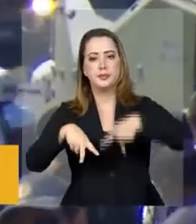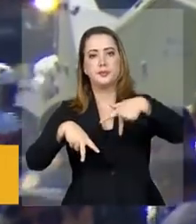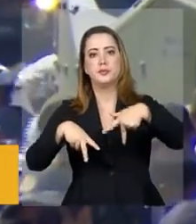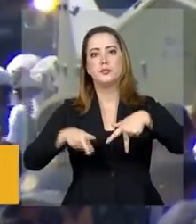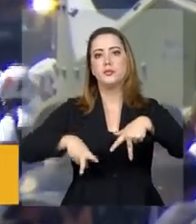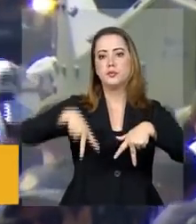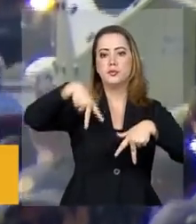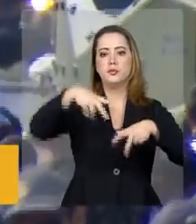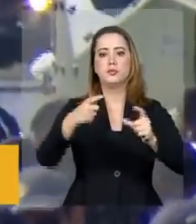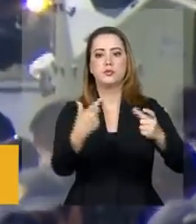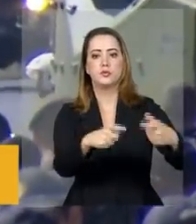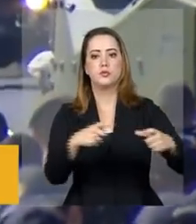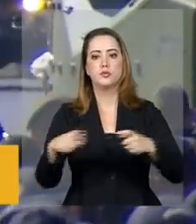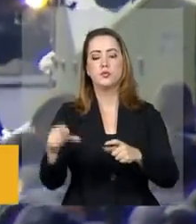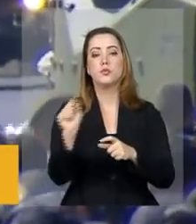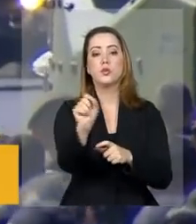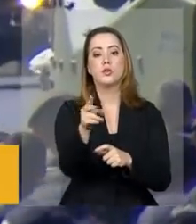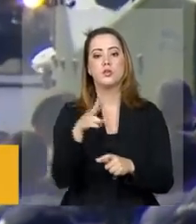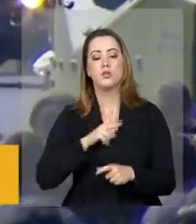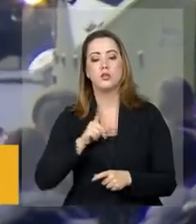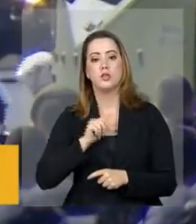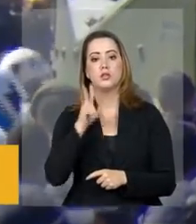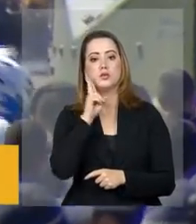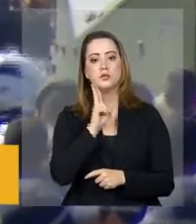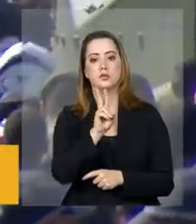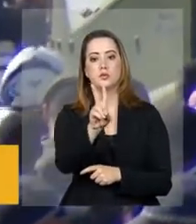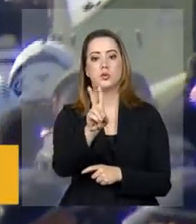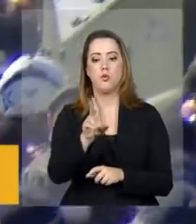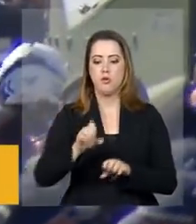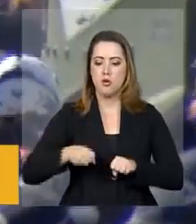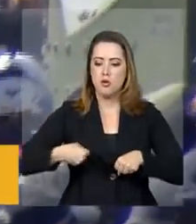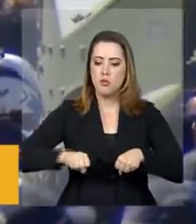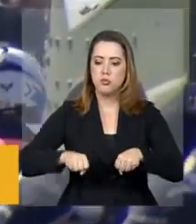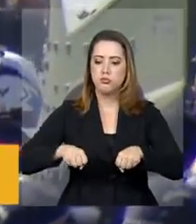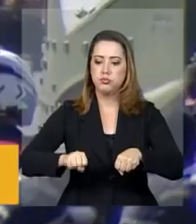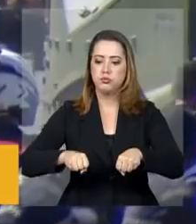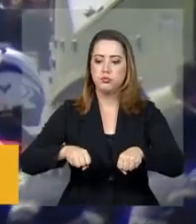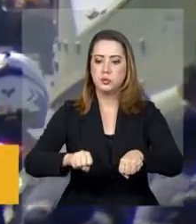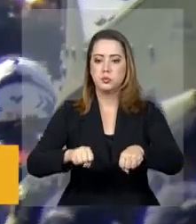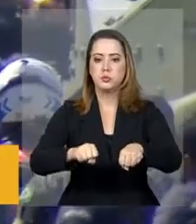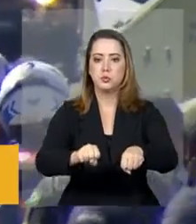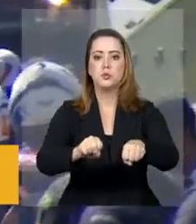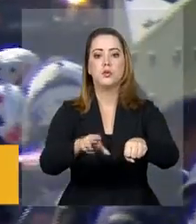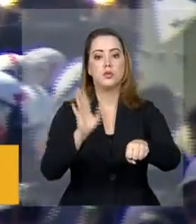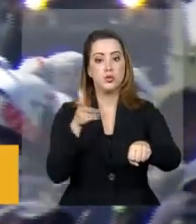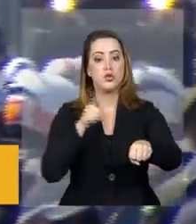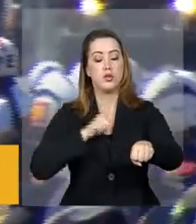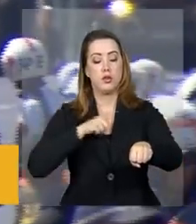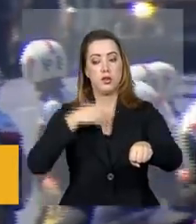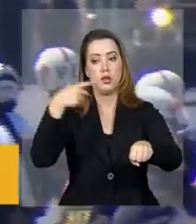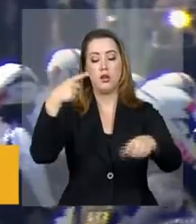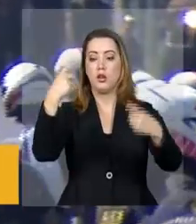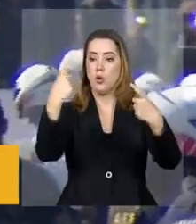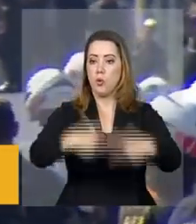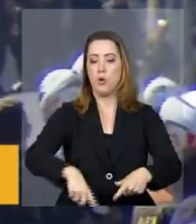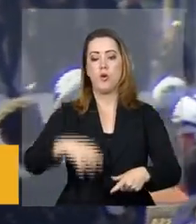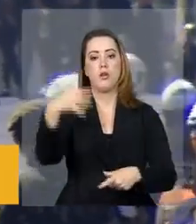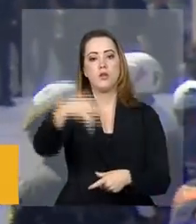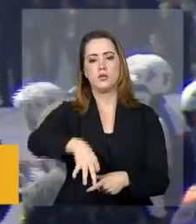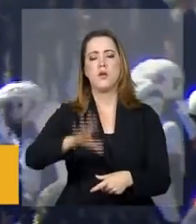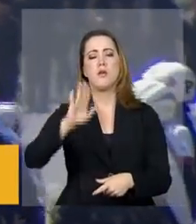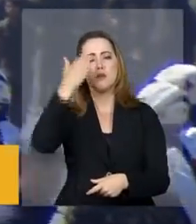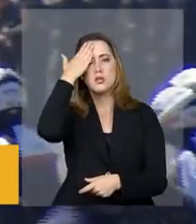posições nesse anteparo que tem. Ou seja, em movimento, né? Em movimento, cada um já tem o seu local. Sabe onde é que vai botar o